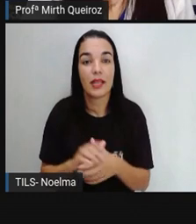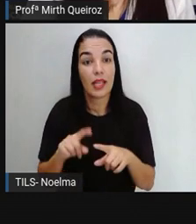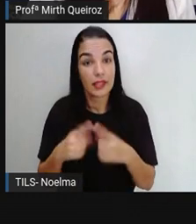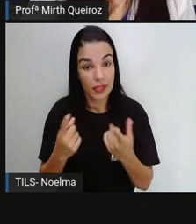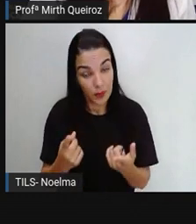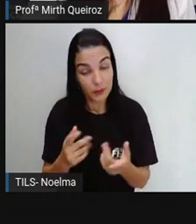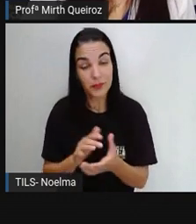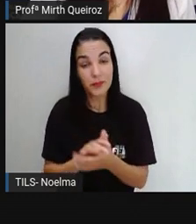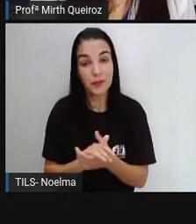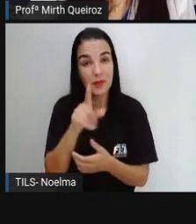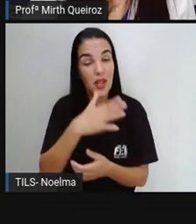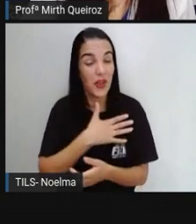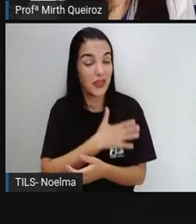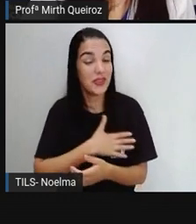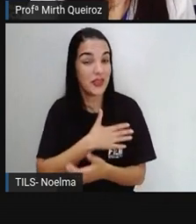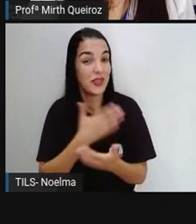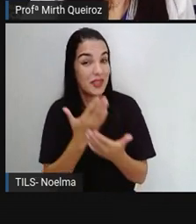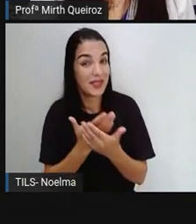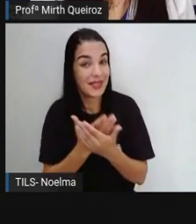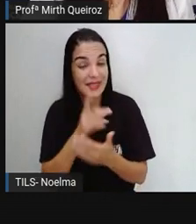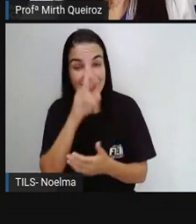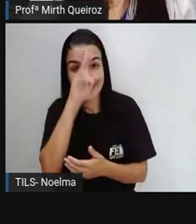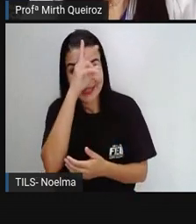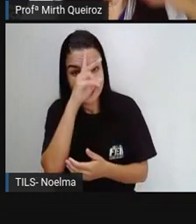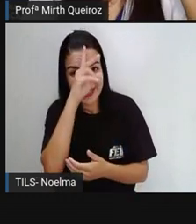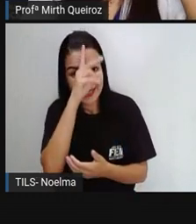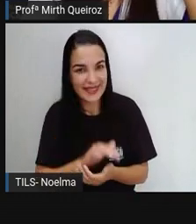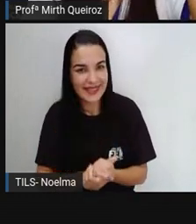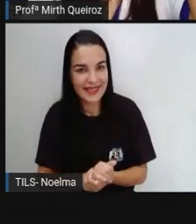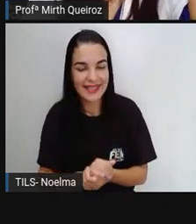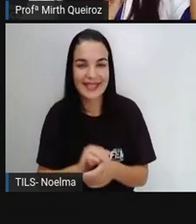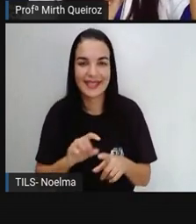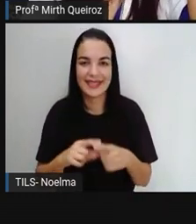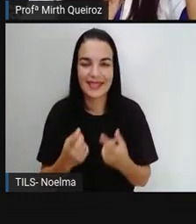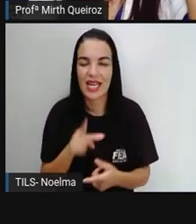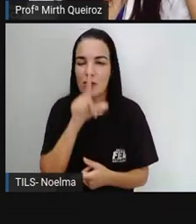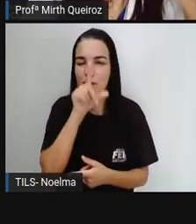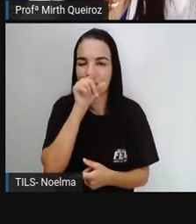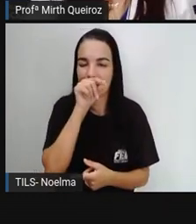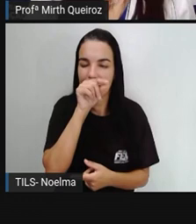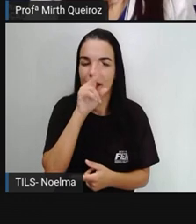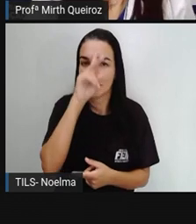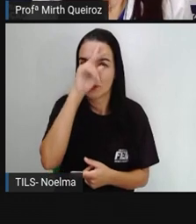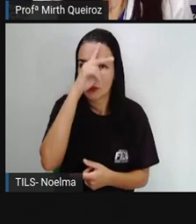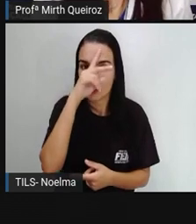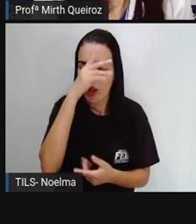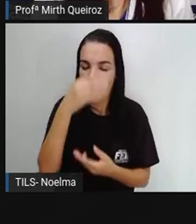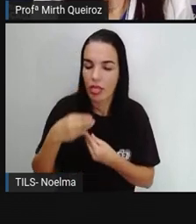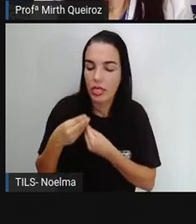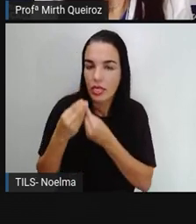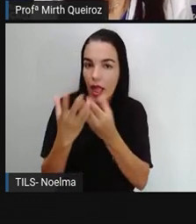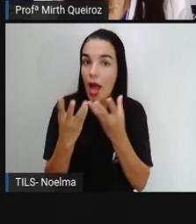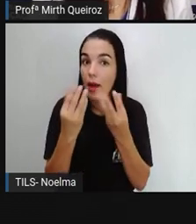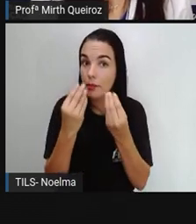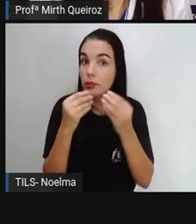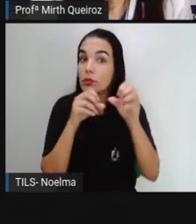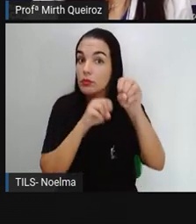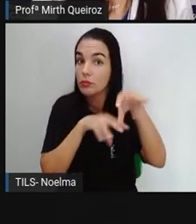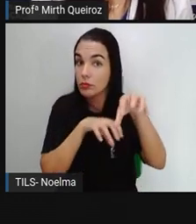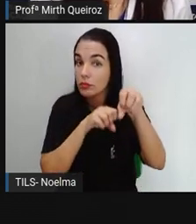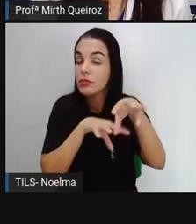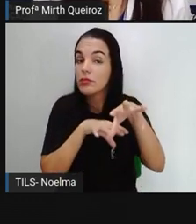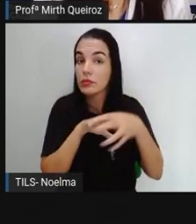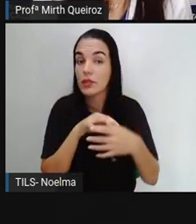E aí, gostaram da história? Essa história aí do passarinho traz muita lição para a gente, né? Ele